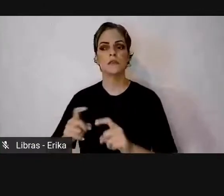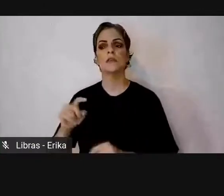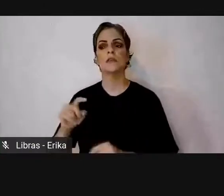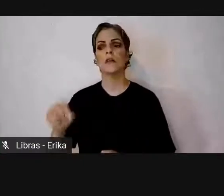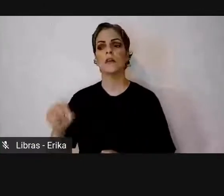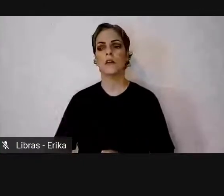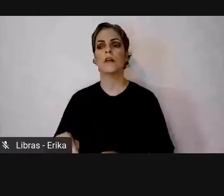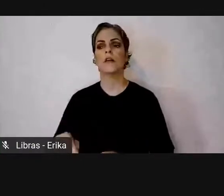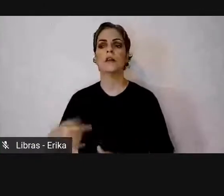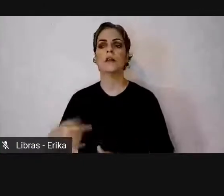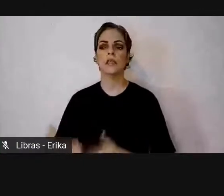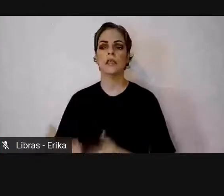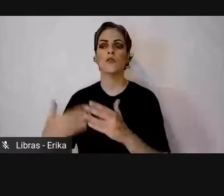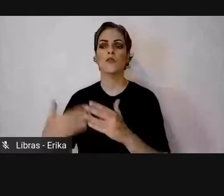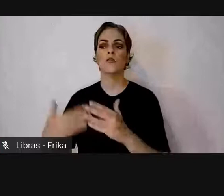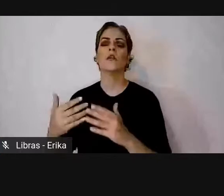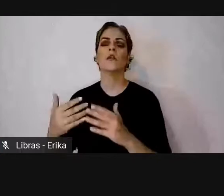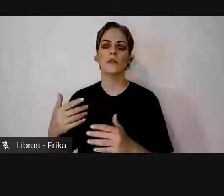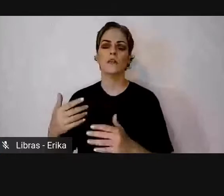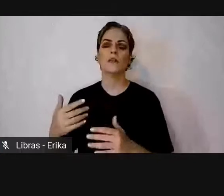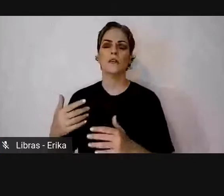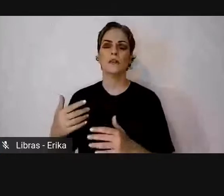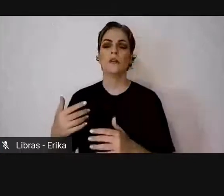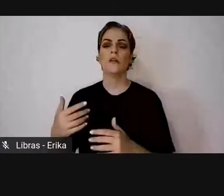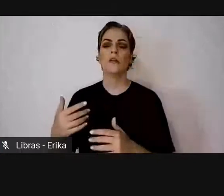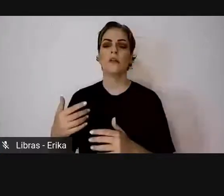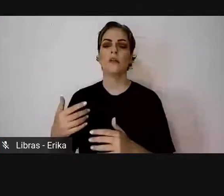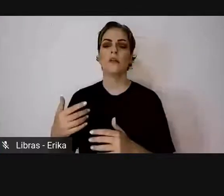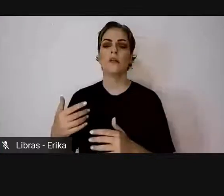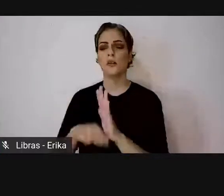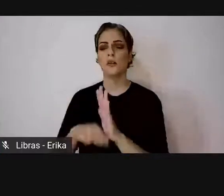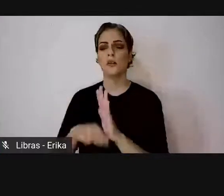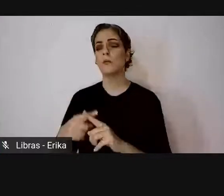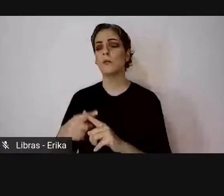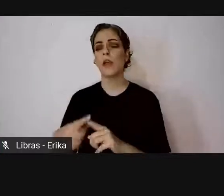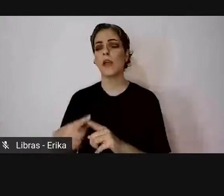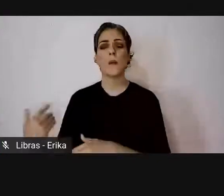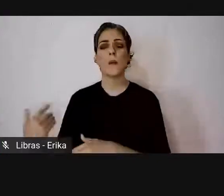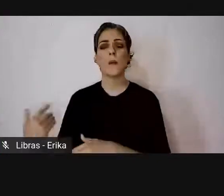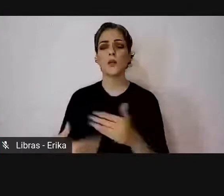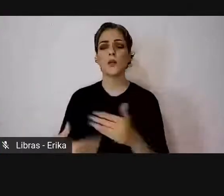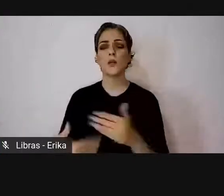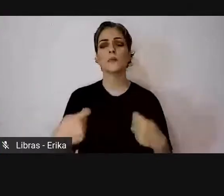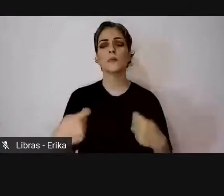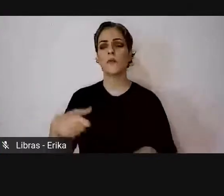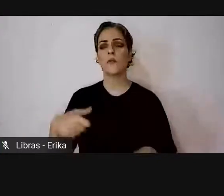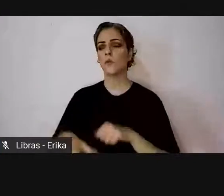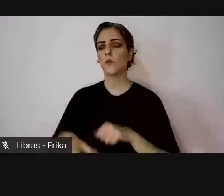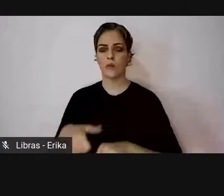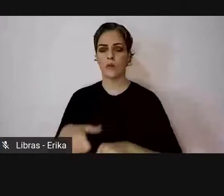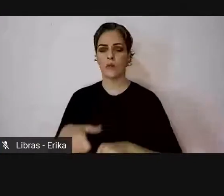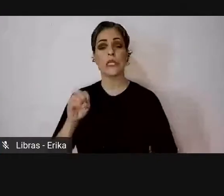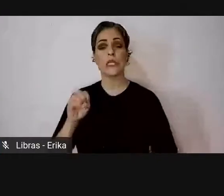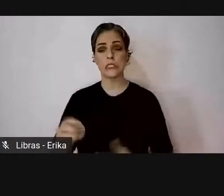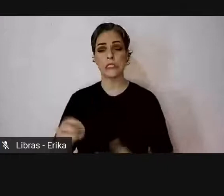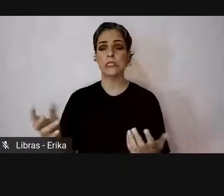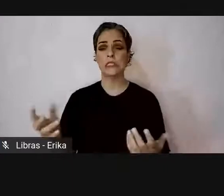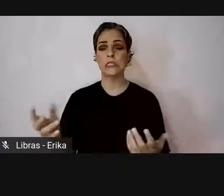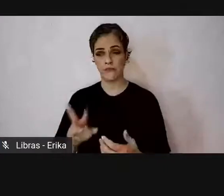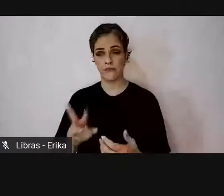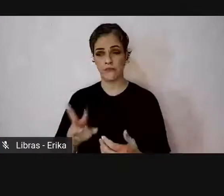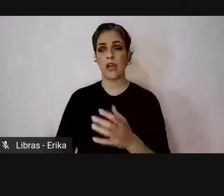o próprio processo. Sempre que fosse desenvolver alguma coisa, eu não devia apenas pensar na